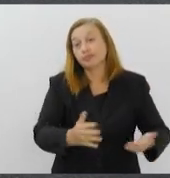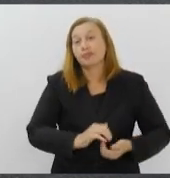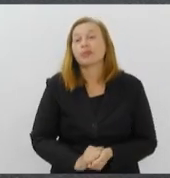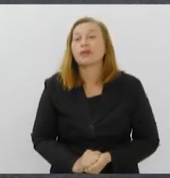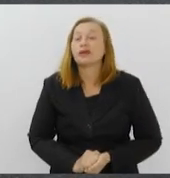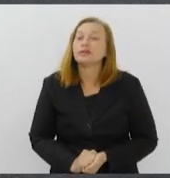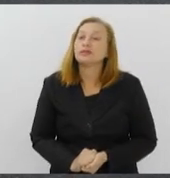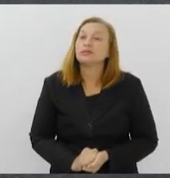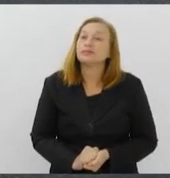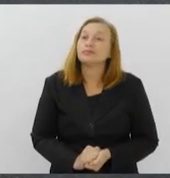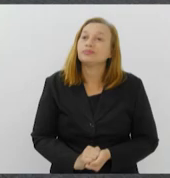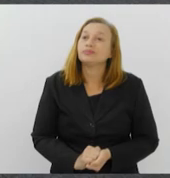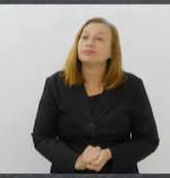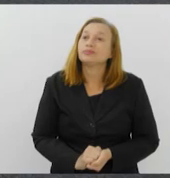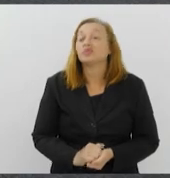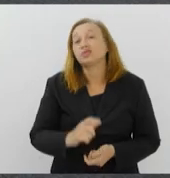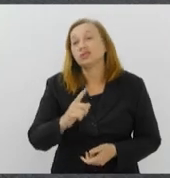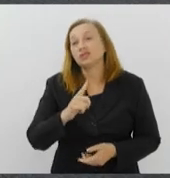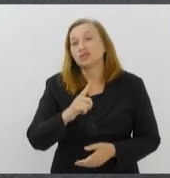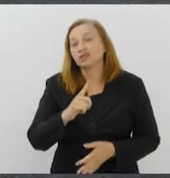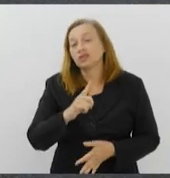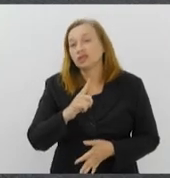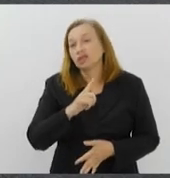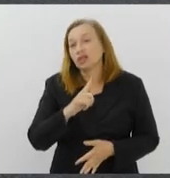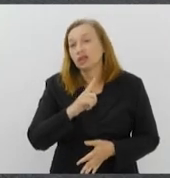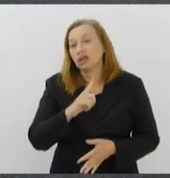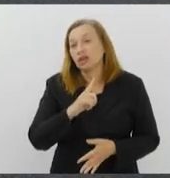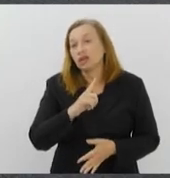que, além de terem um efeito deletério